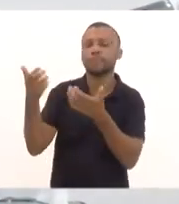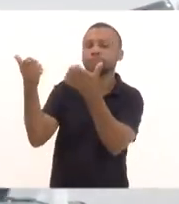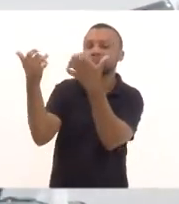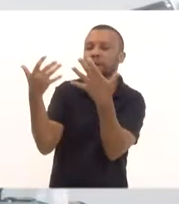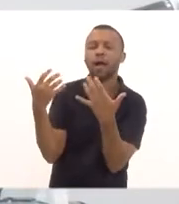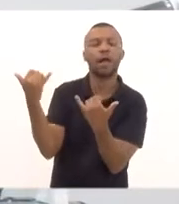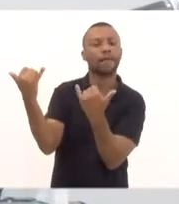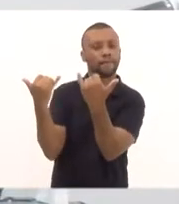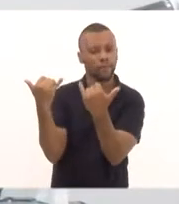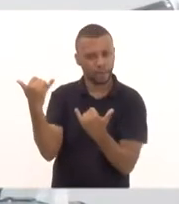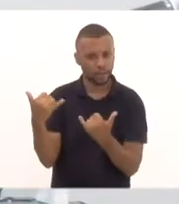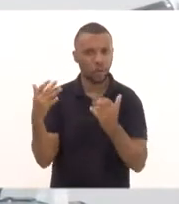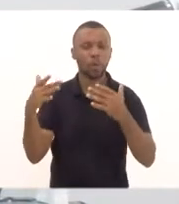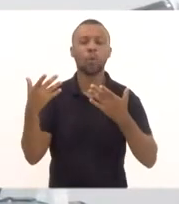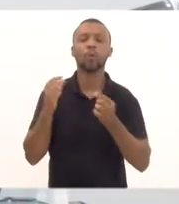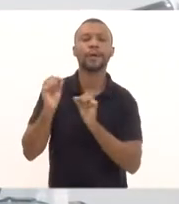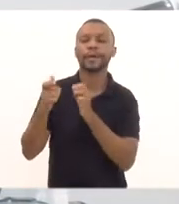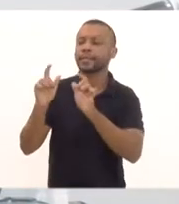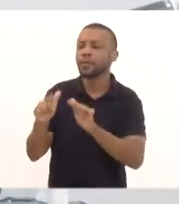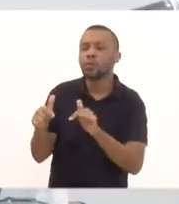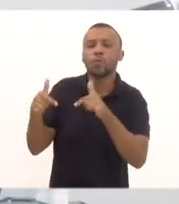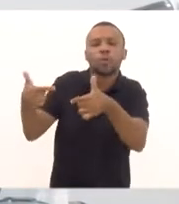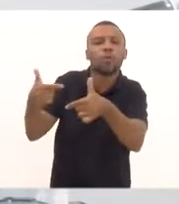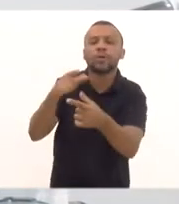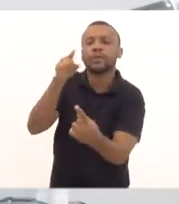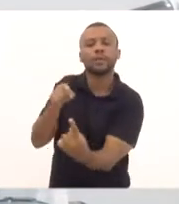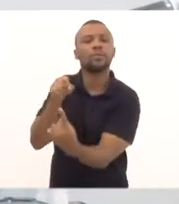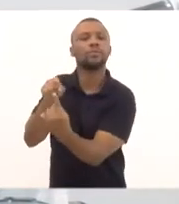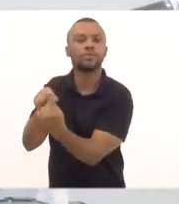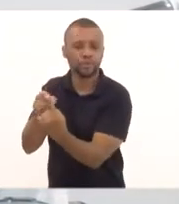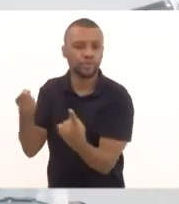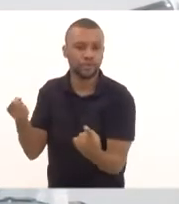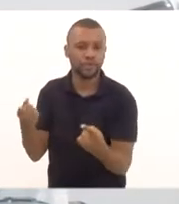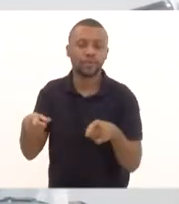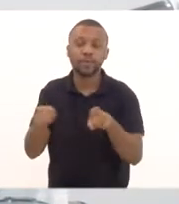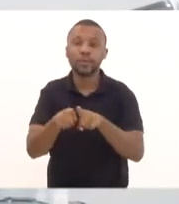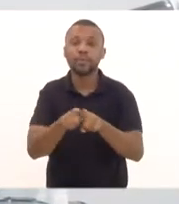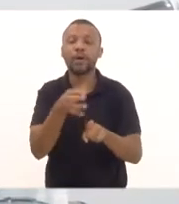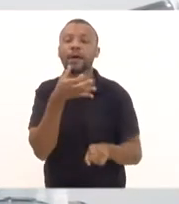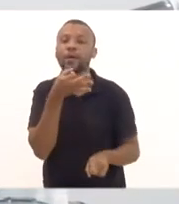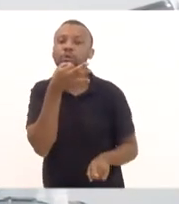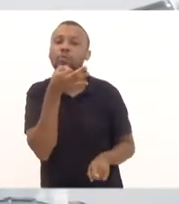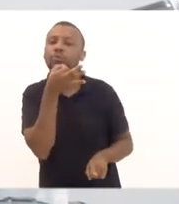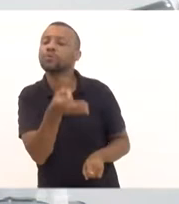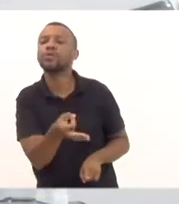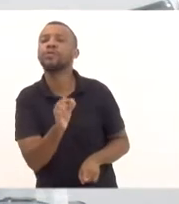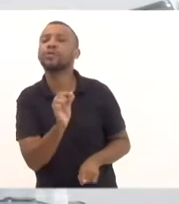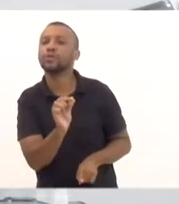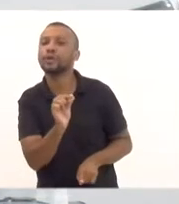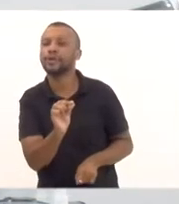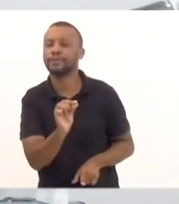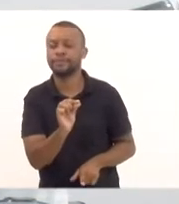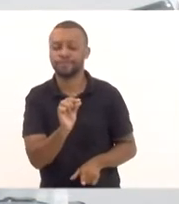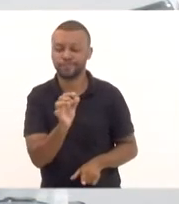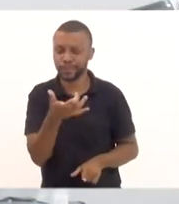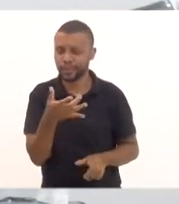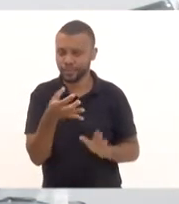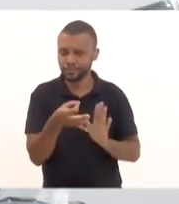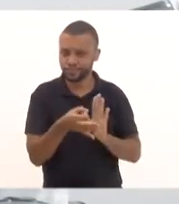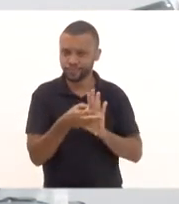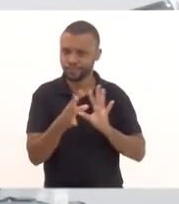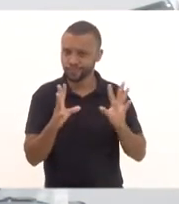respeito sobre qual o tratamento conhecer o dado nesse sentido né queria também sugeria eu queria também sugeria